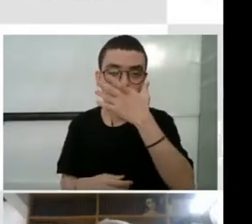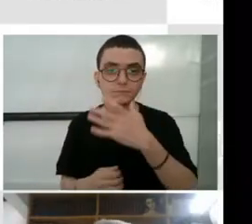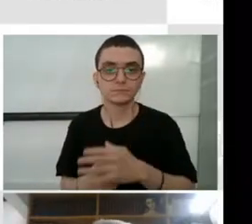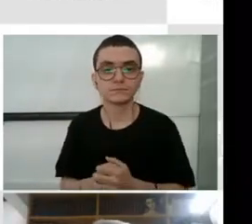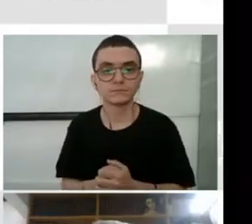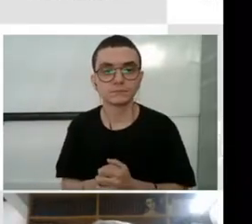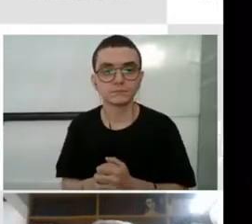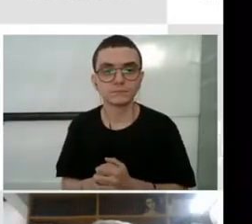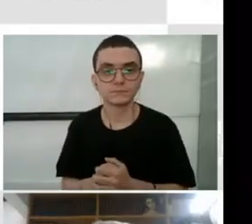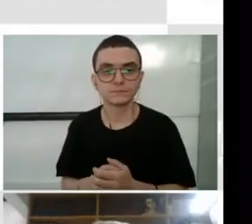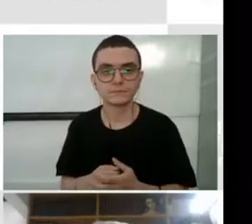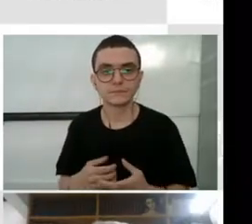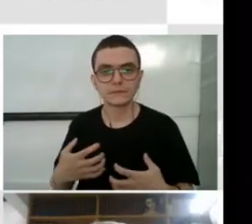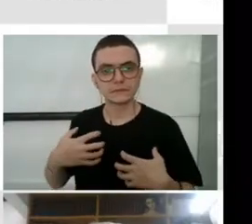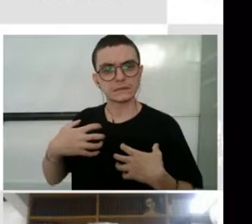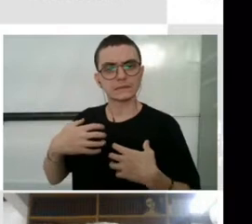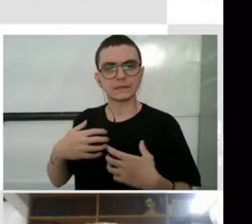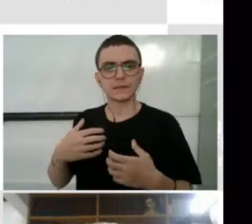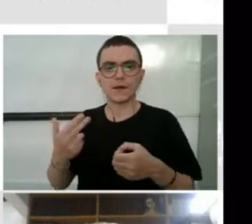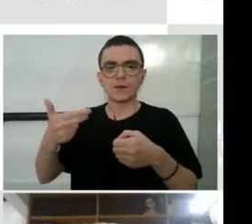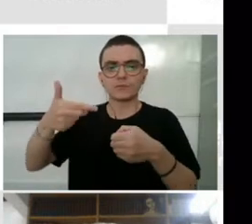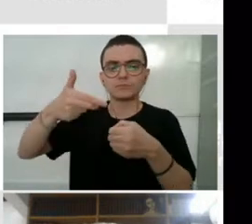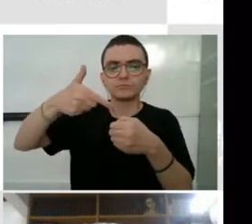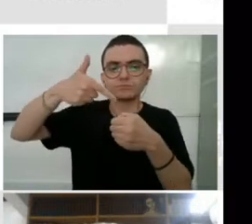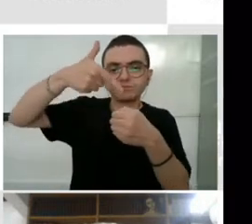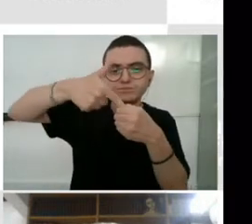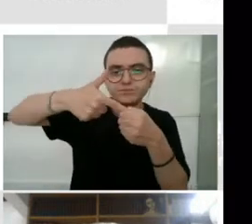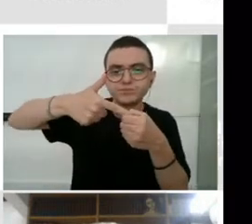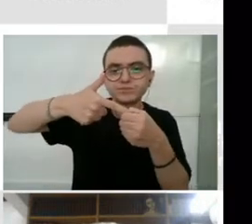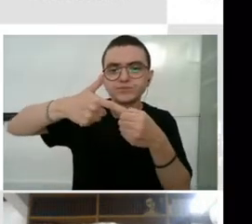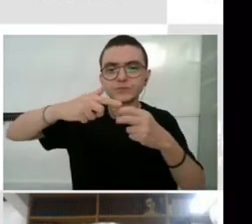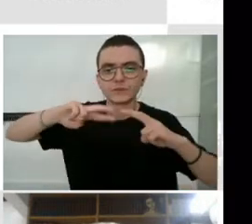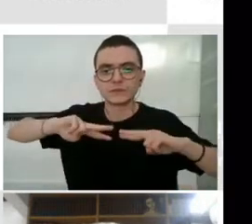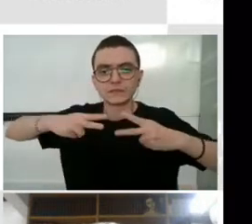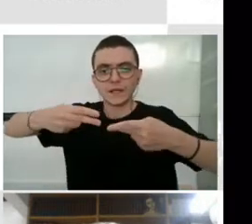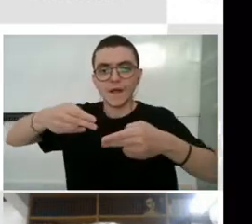Fueling the Transition Away from Fossil, né? Ou seja,